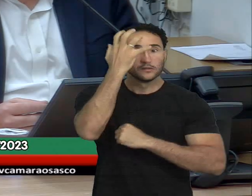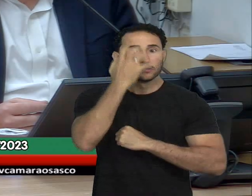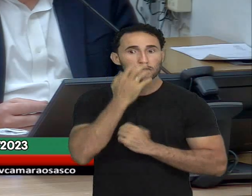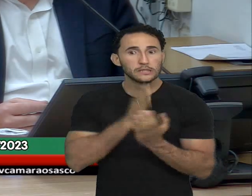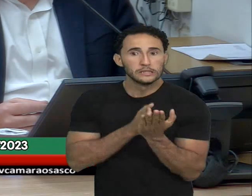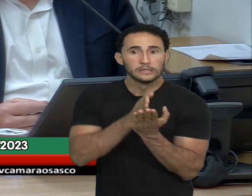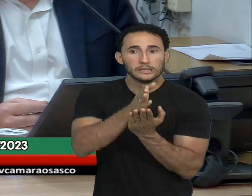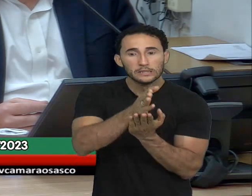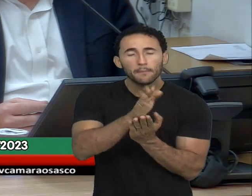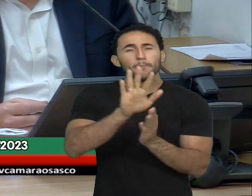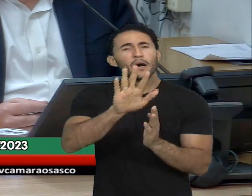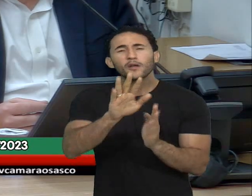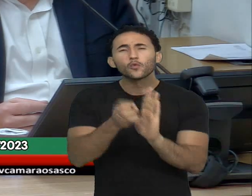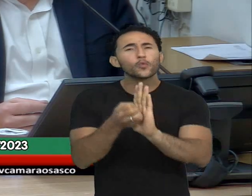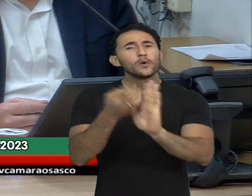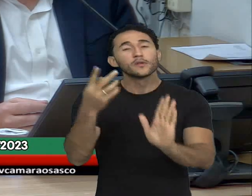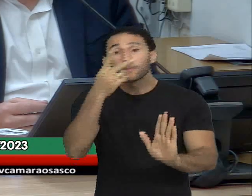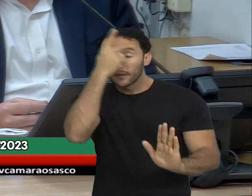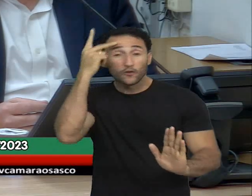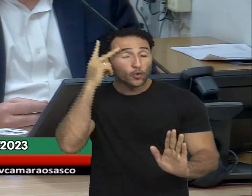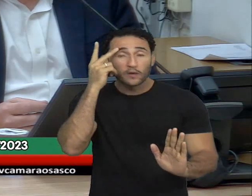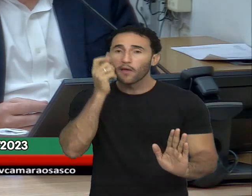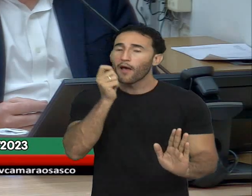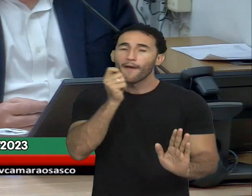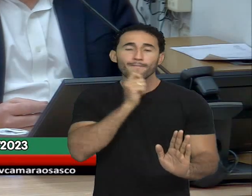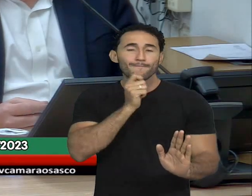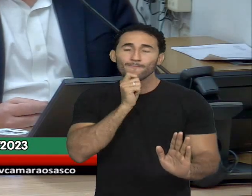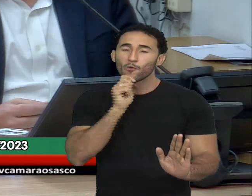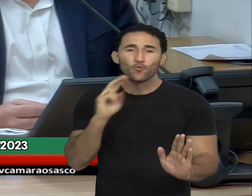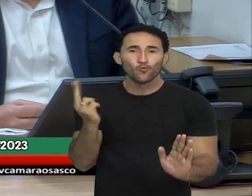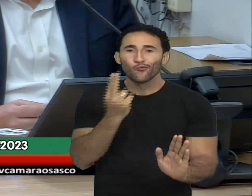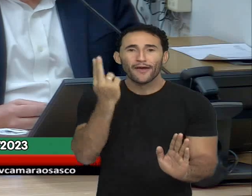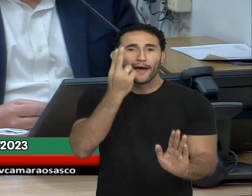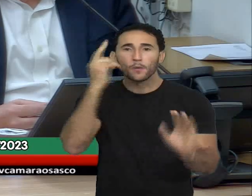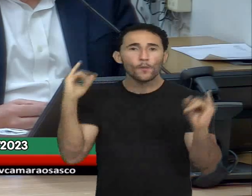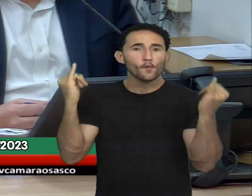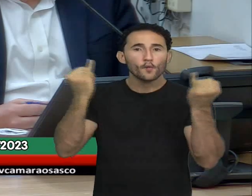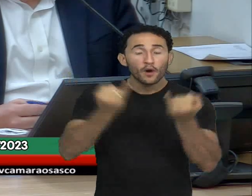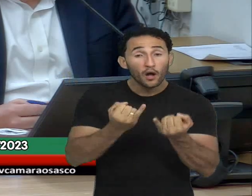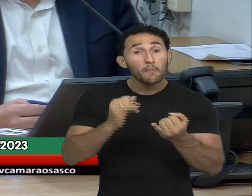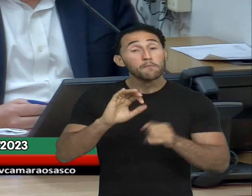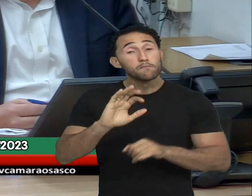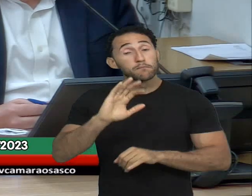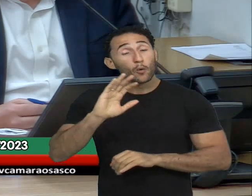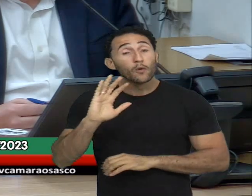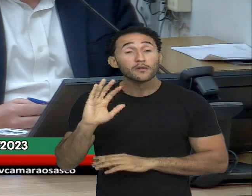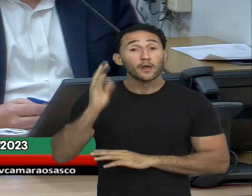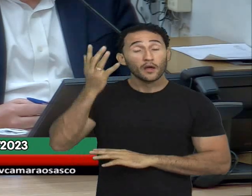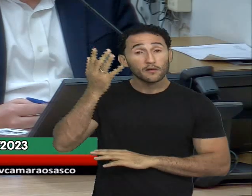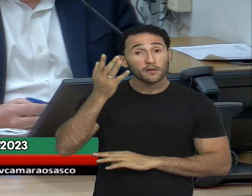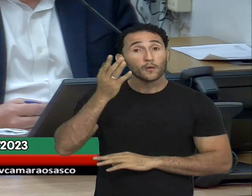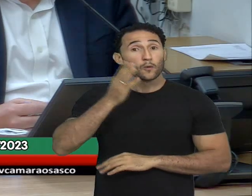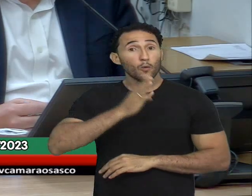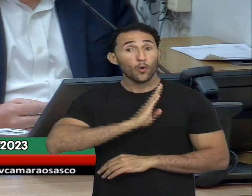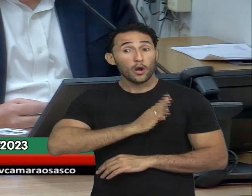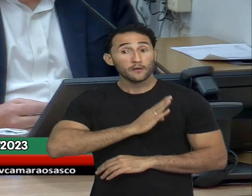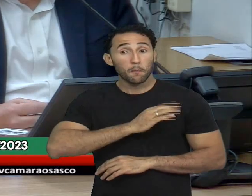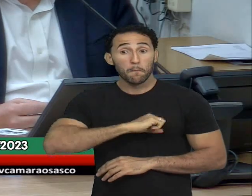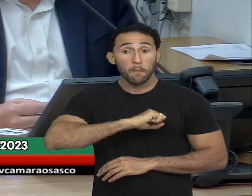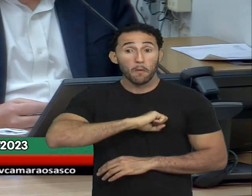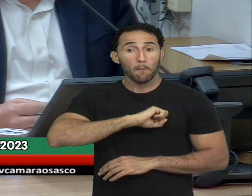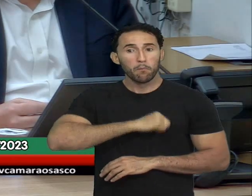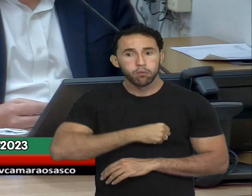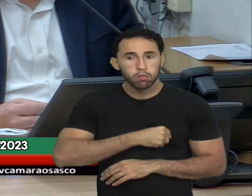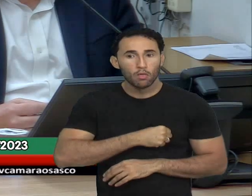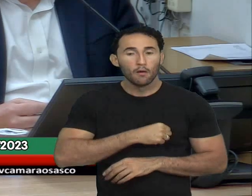até emagrecer e acabam infartando, né? Acaba infartando e acaba morrendo. Acaba morrendo, porque, assim,